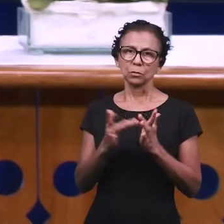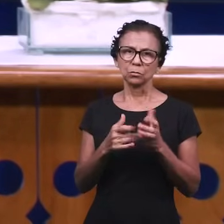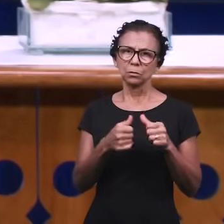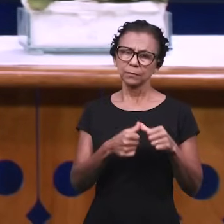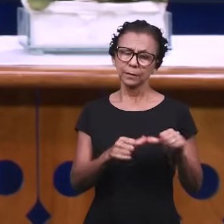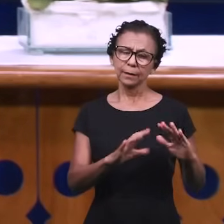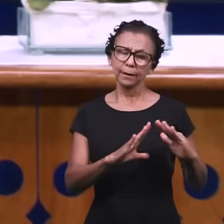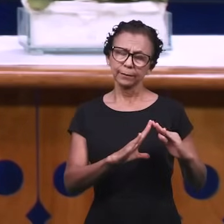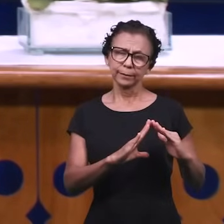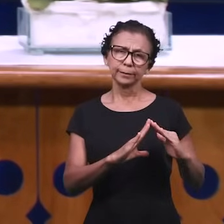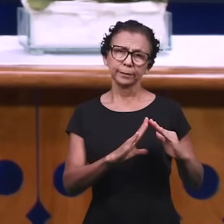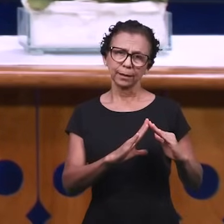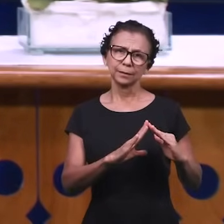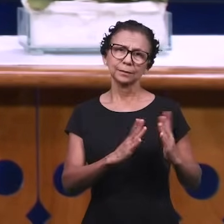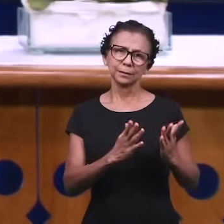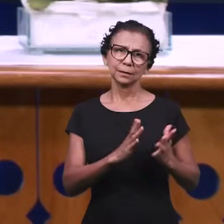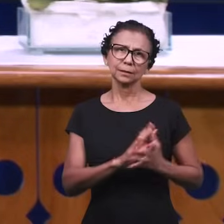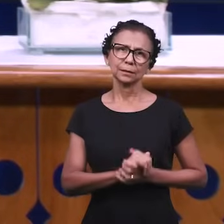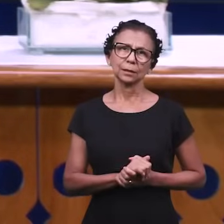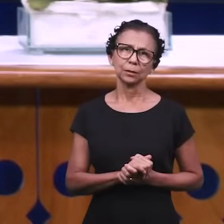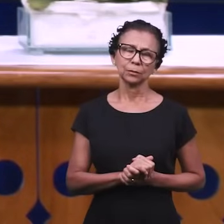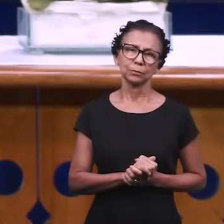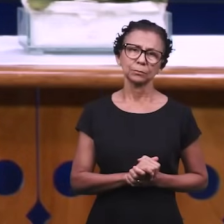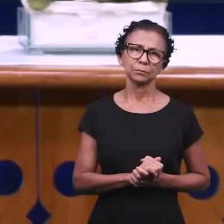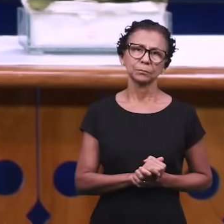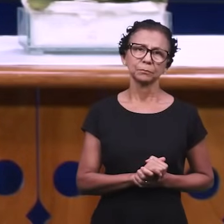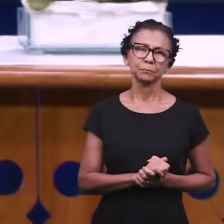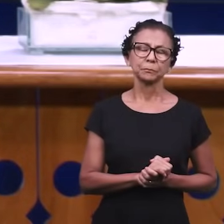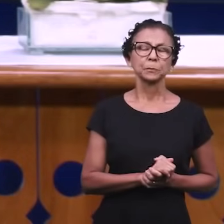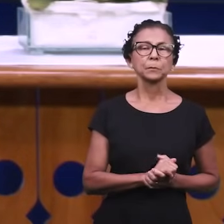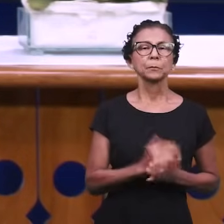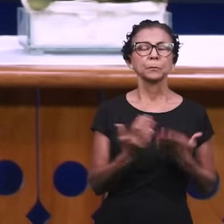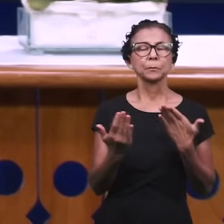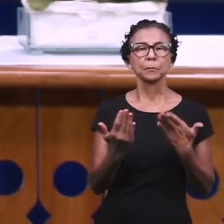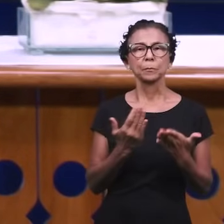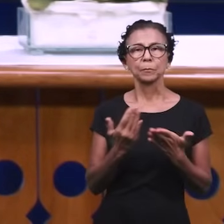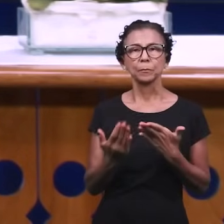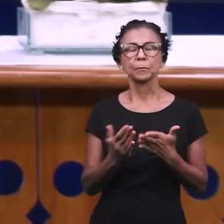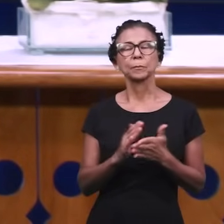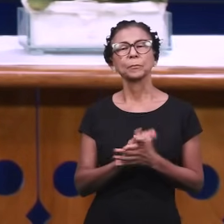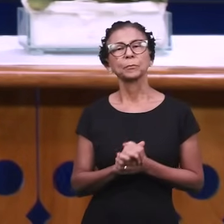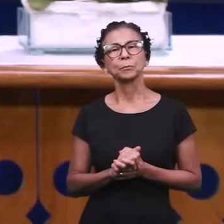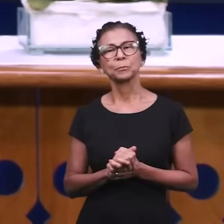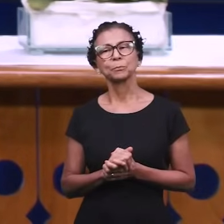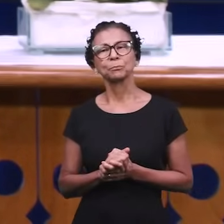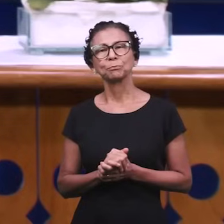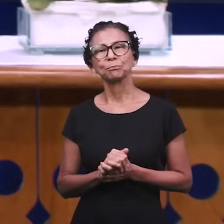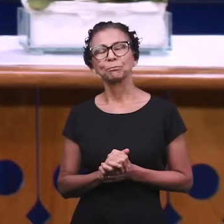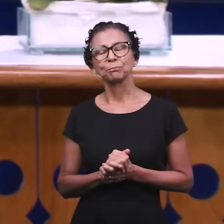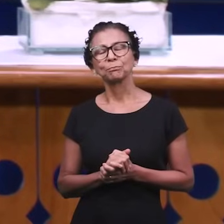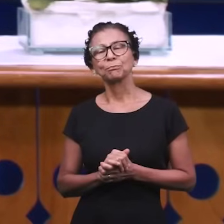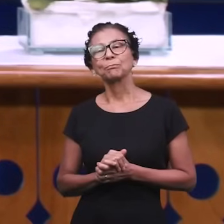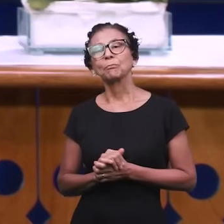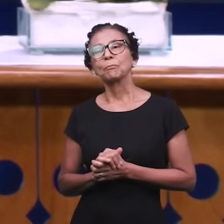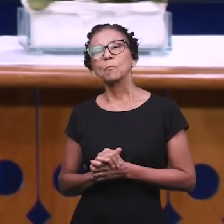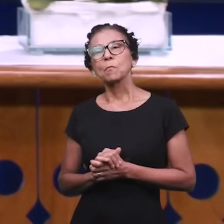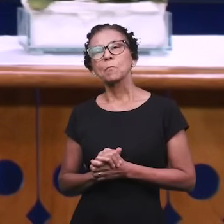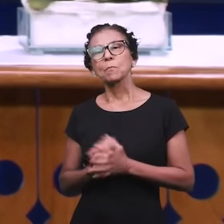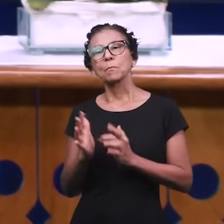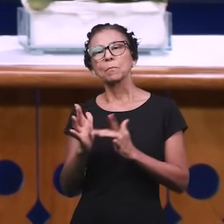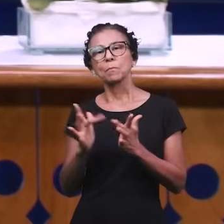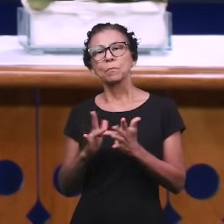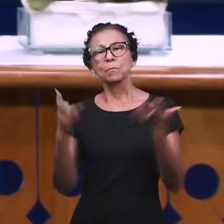como Israel, para que nascesse aquele amor, aquela interação com o Cordeiro, porque ele iria dar a sua